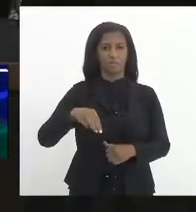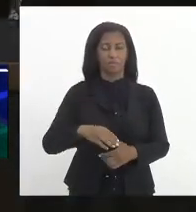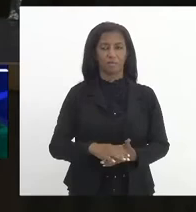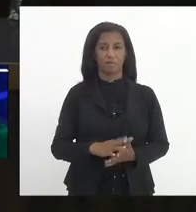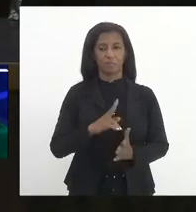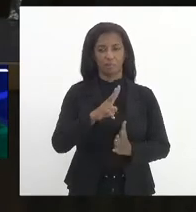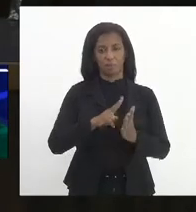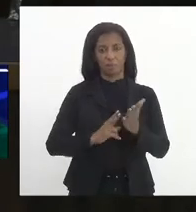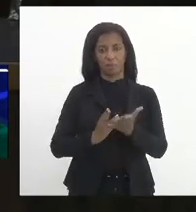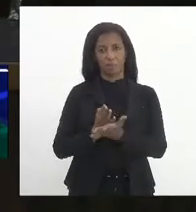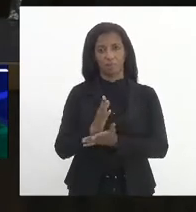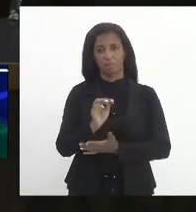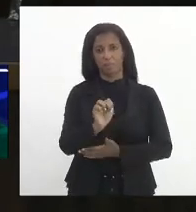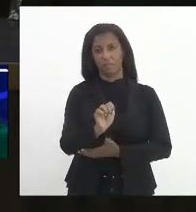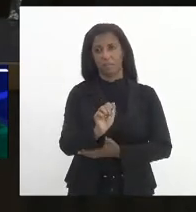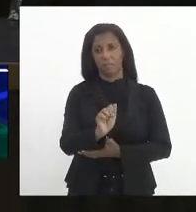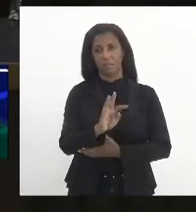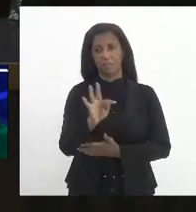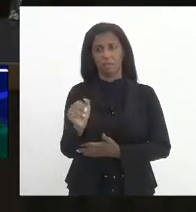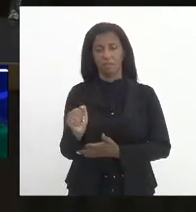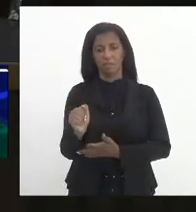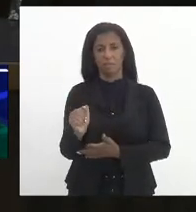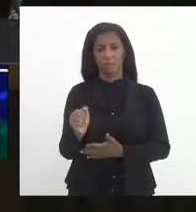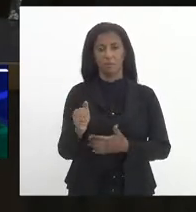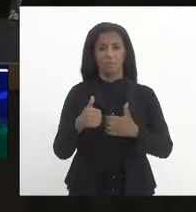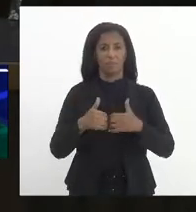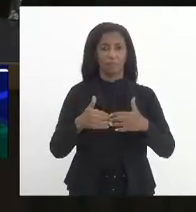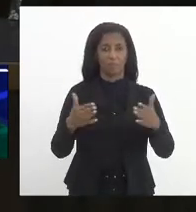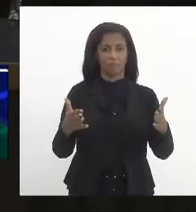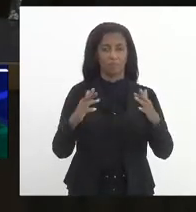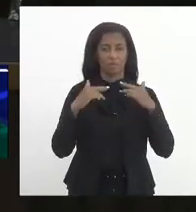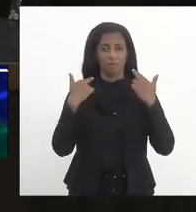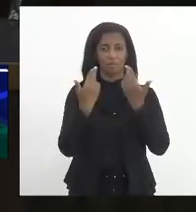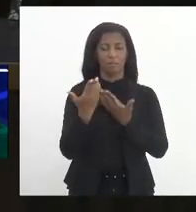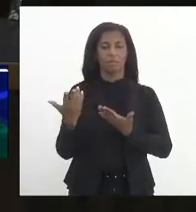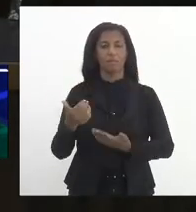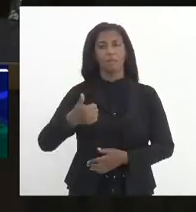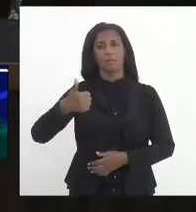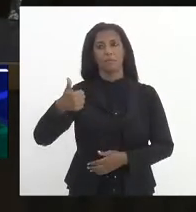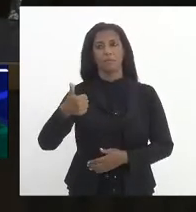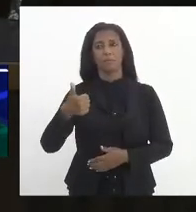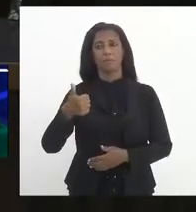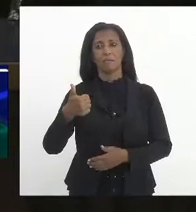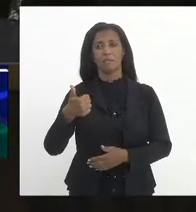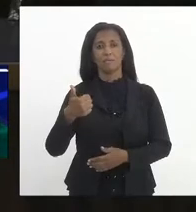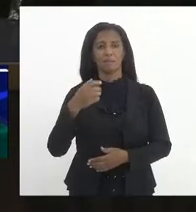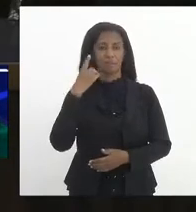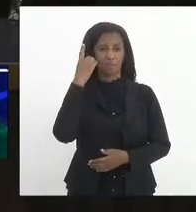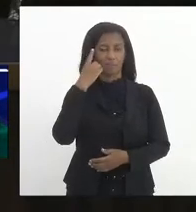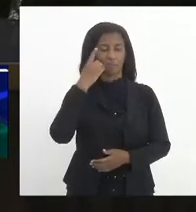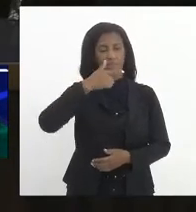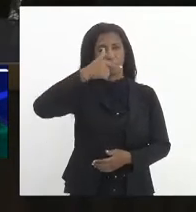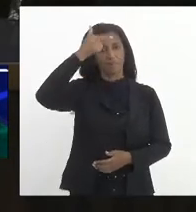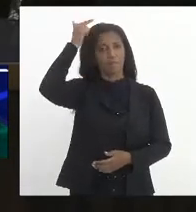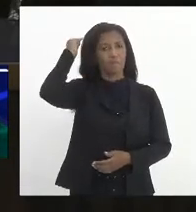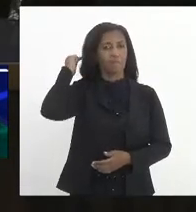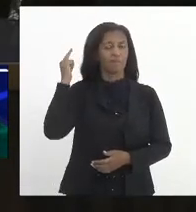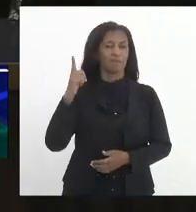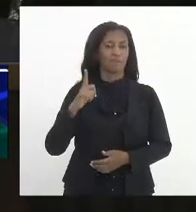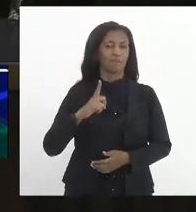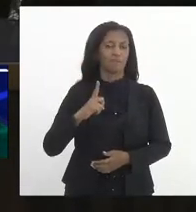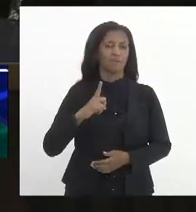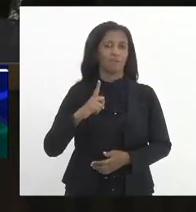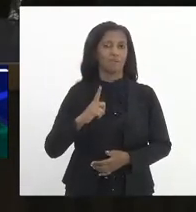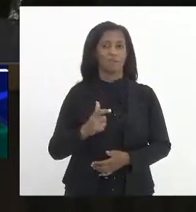lida e aprovada a ata passa seu expediente Inicial primeiro orador inscrito é o Nobre Deputado Luiz Paulo vossa